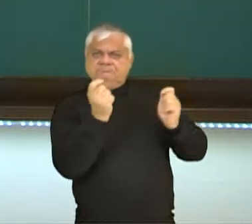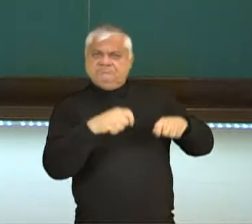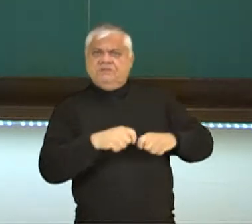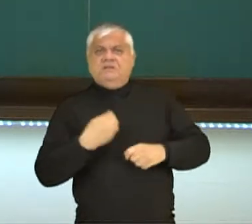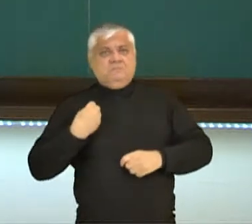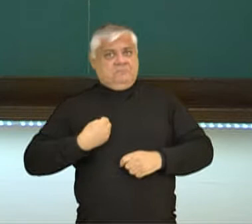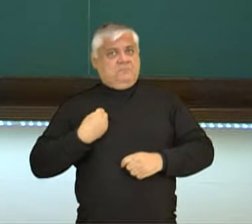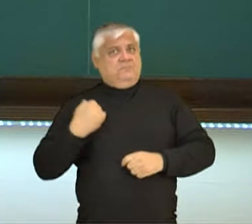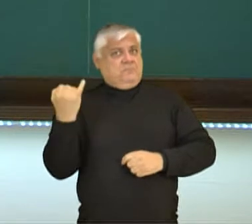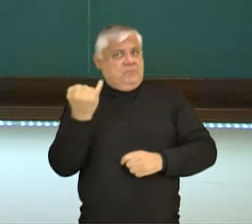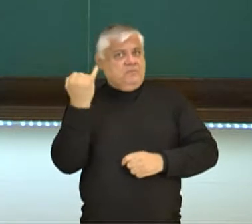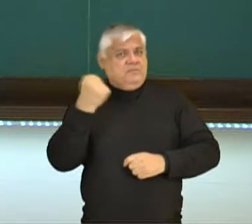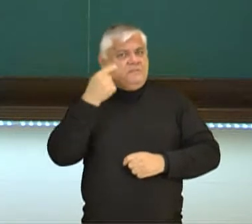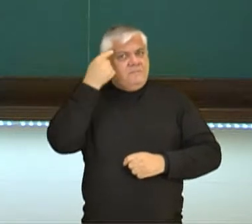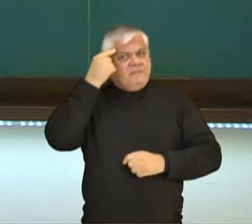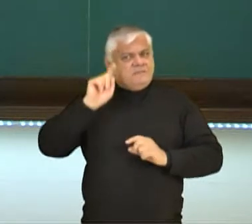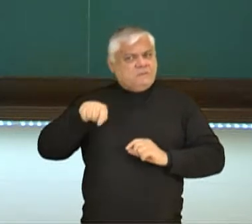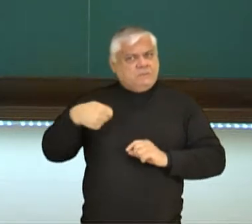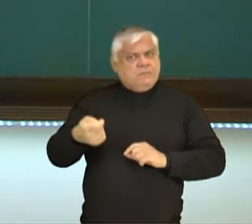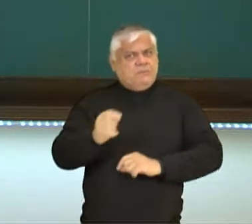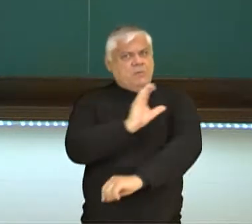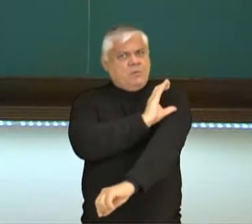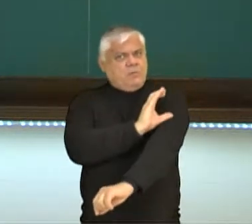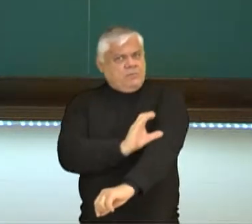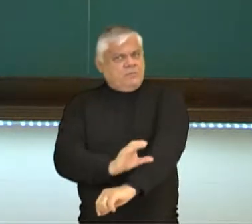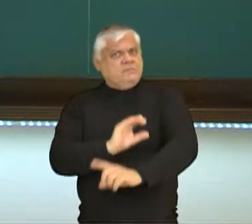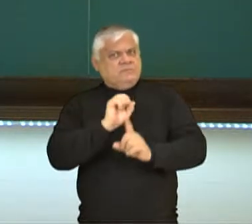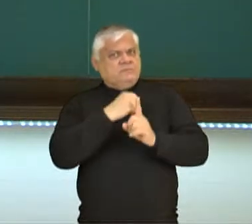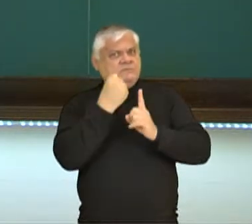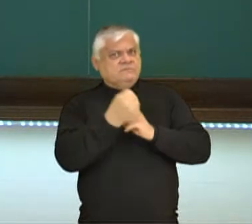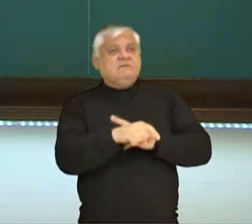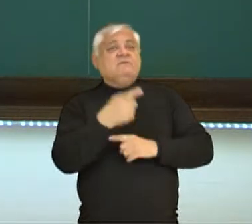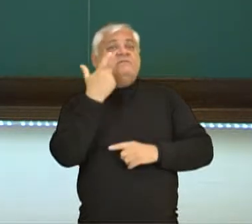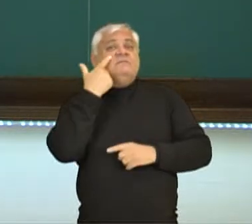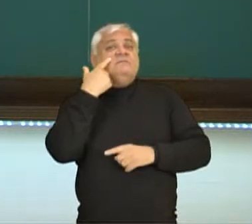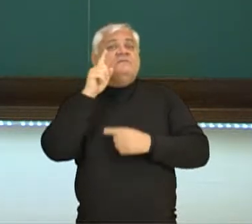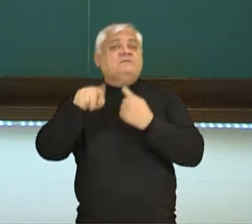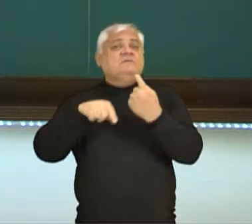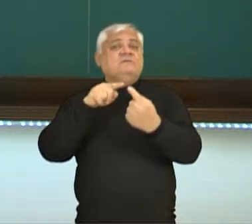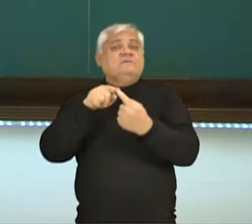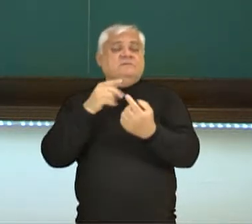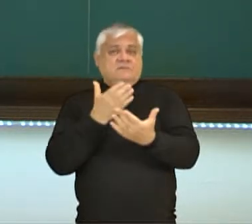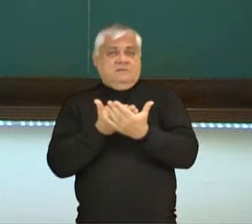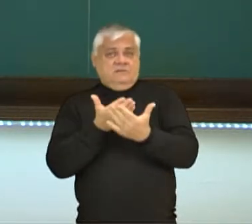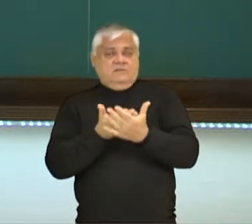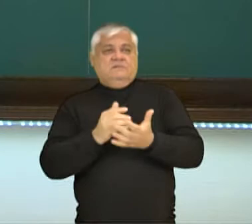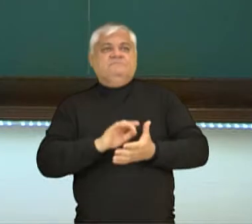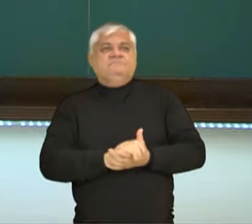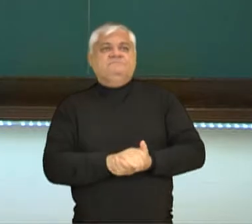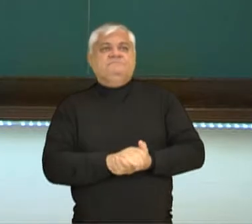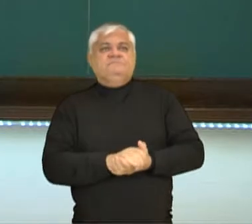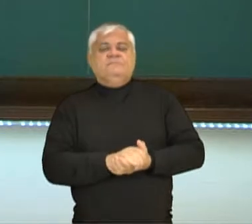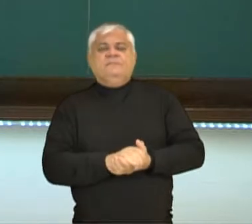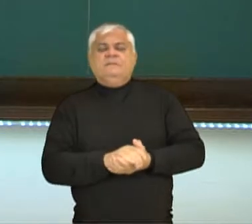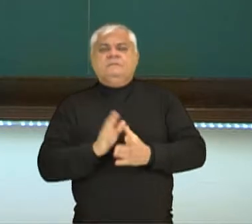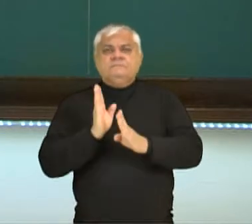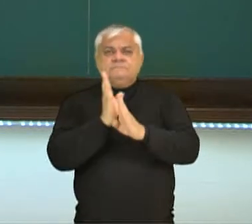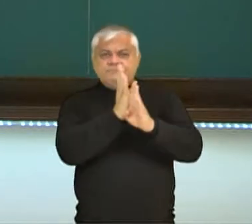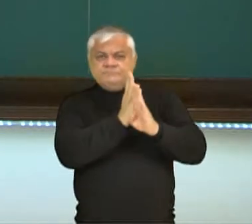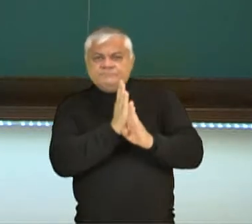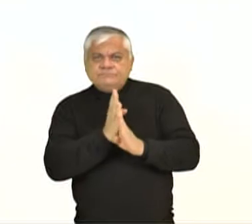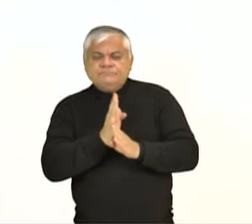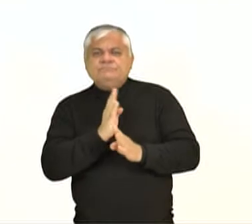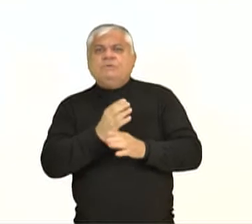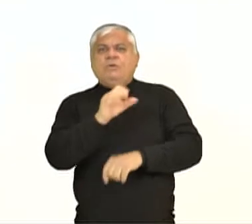a importância da gente pensar sobre o comportamento social. Vamos dar uma olhadinha nos objetivos da aula de hoje, né? Identificar